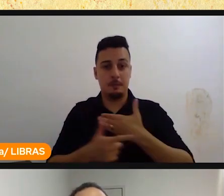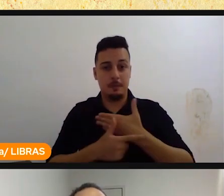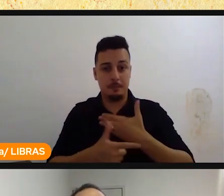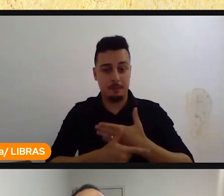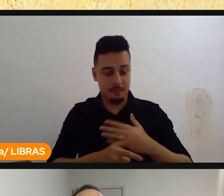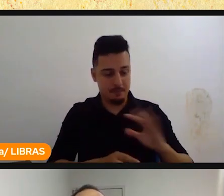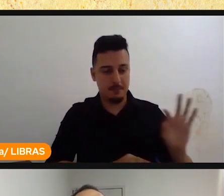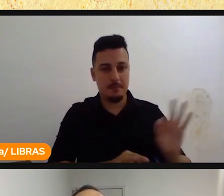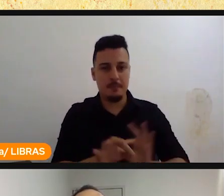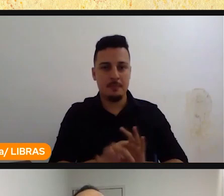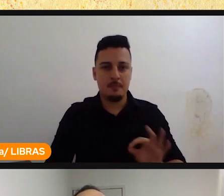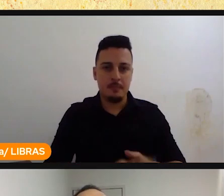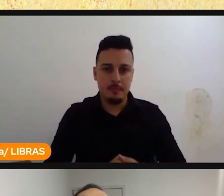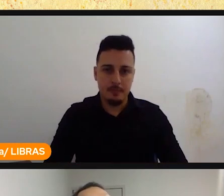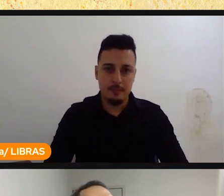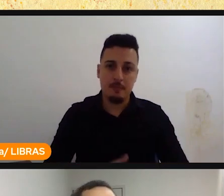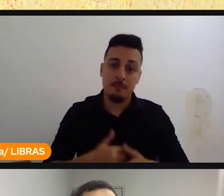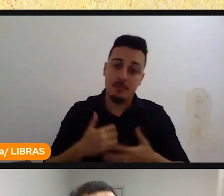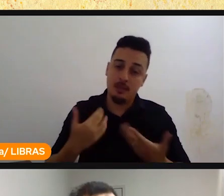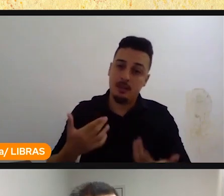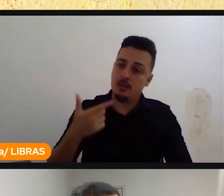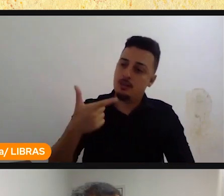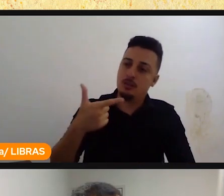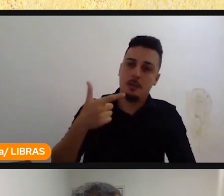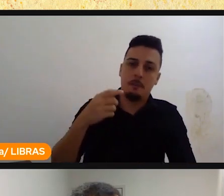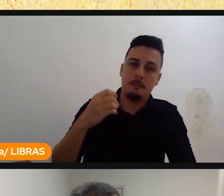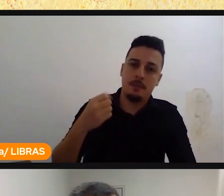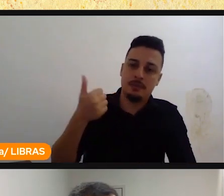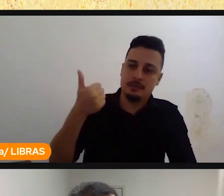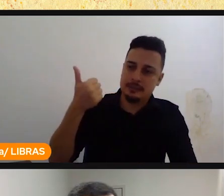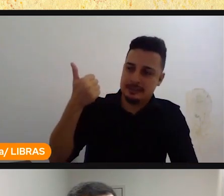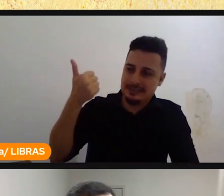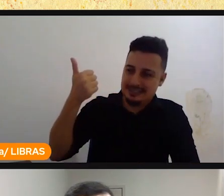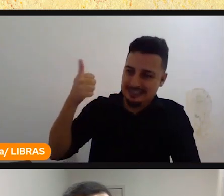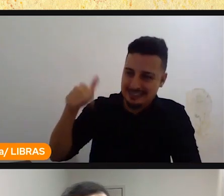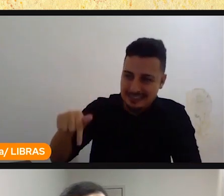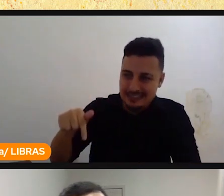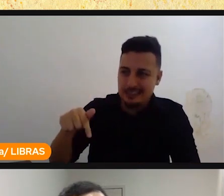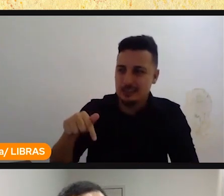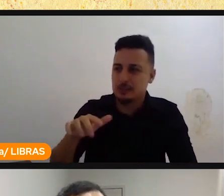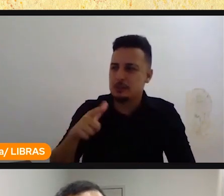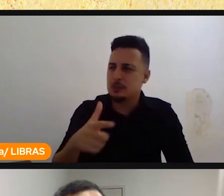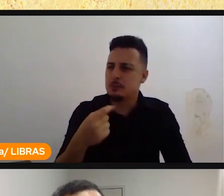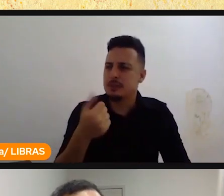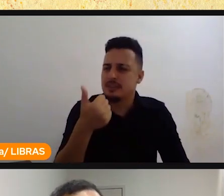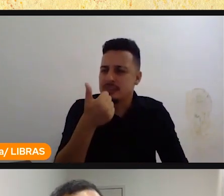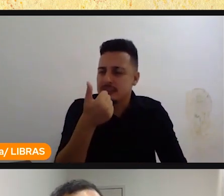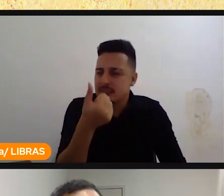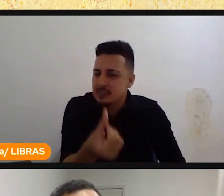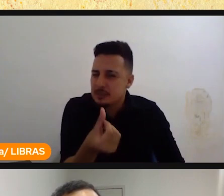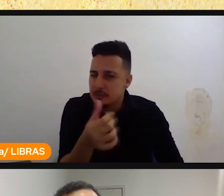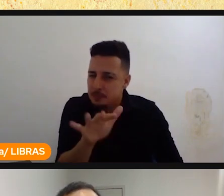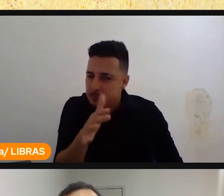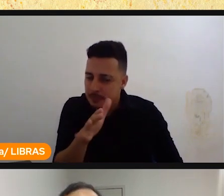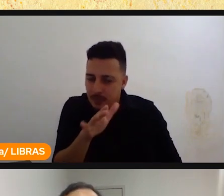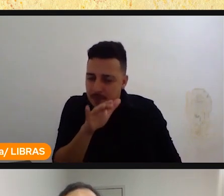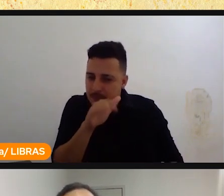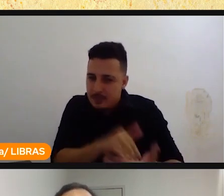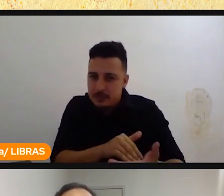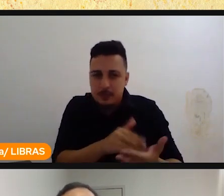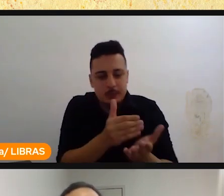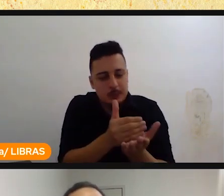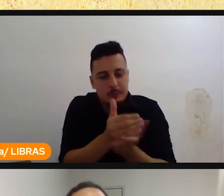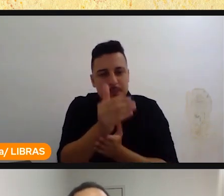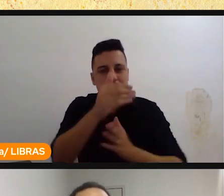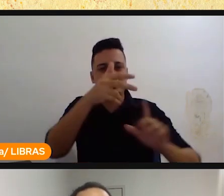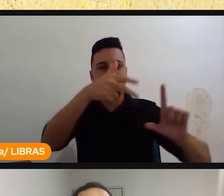viabilização. E aí em 2016, final de 2016 a gente começou a animação. Estamos ainda